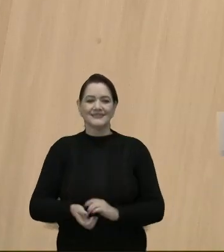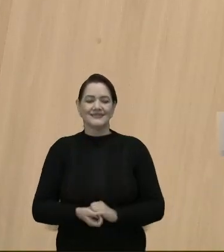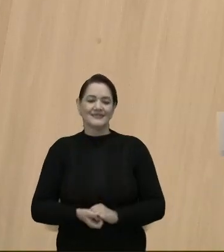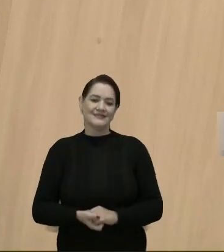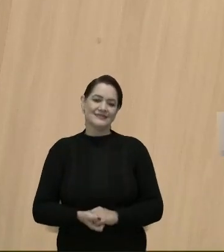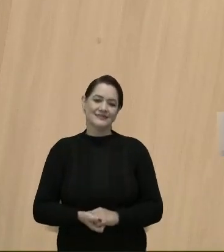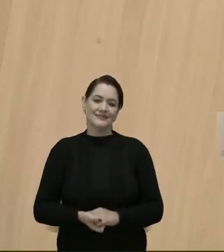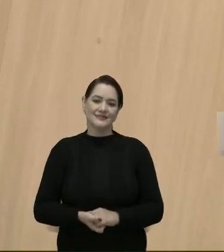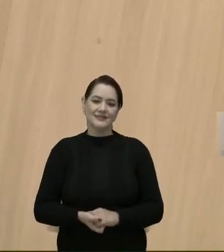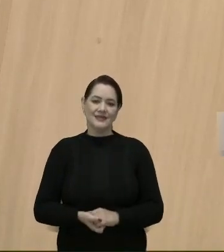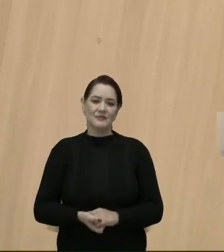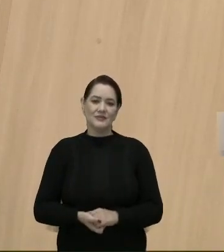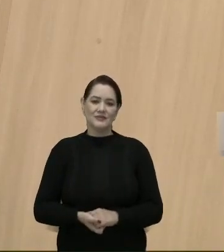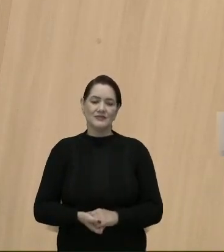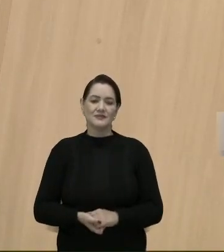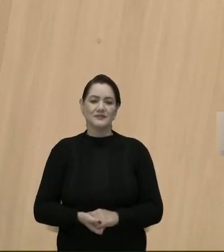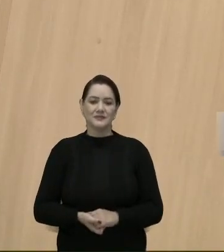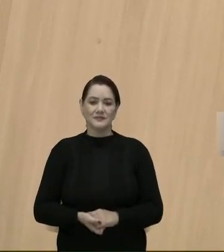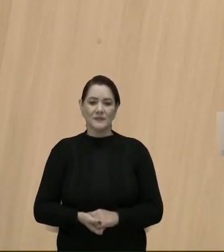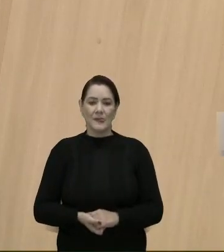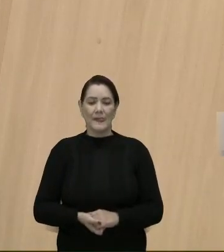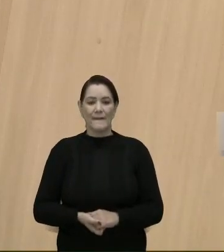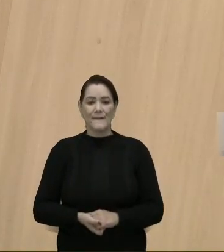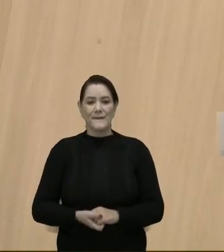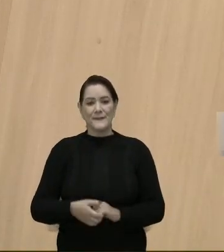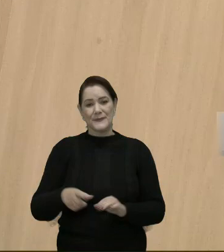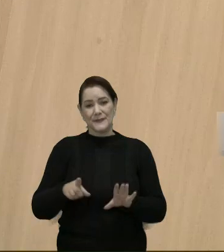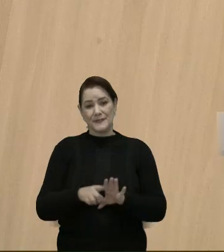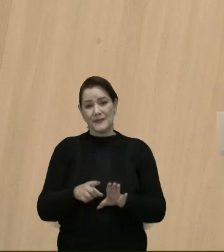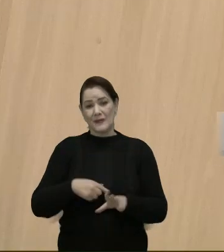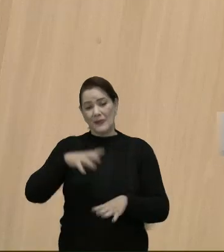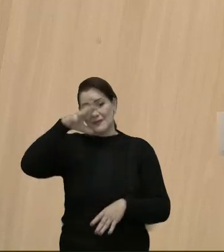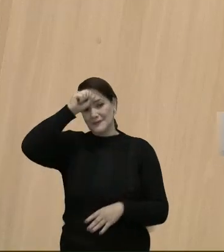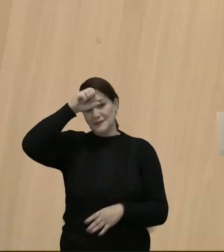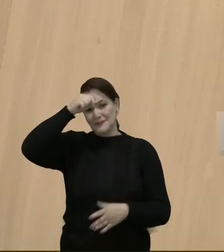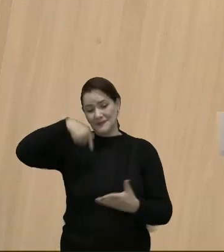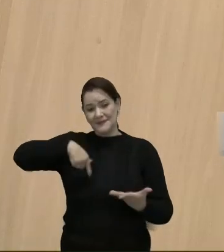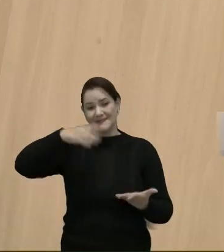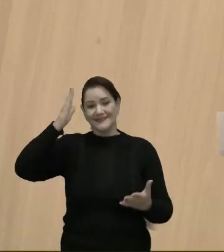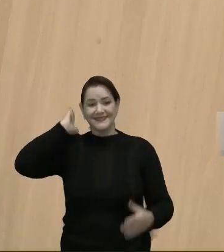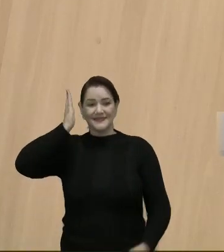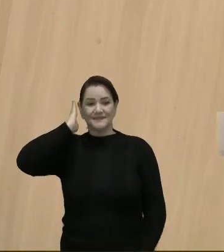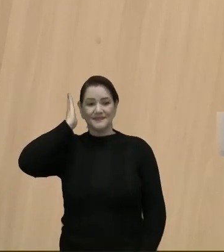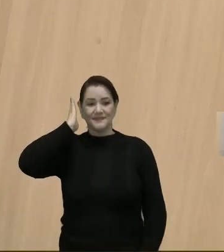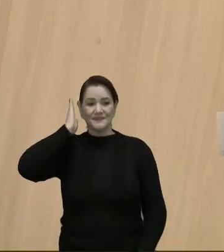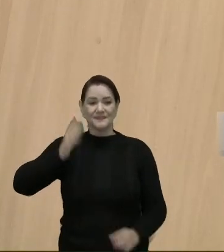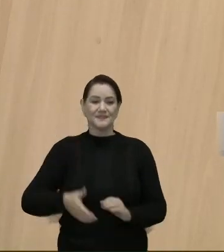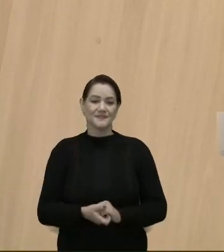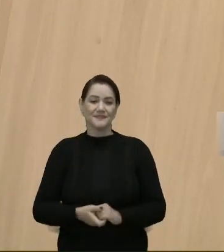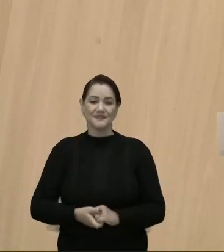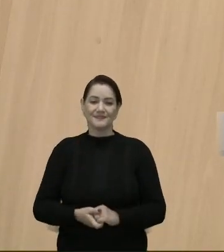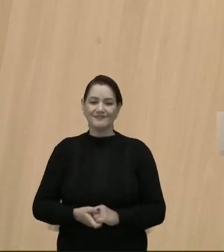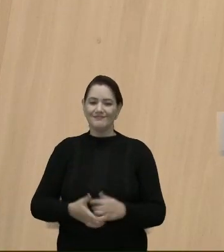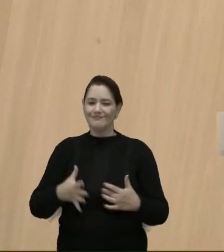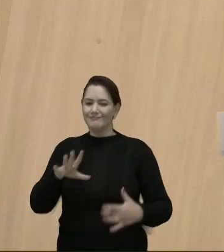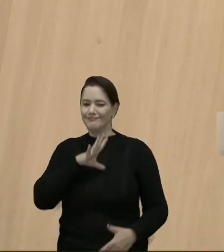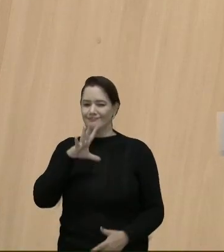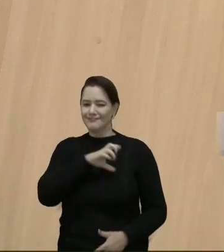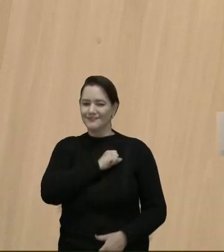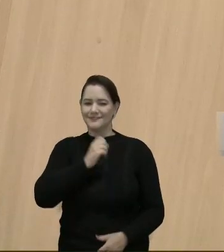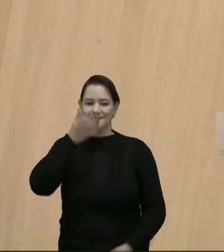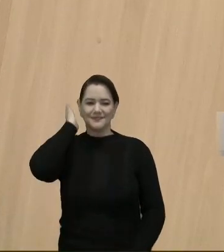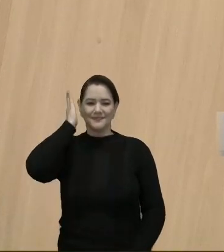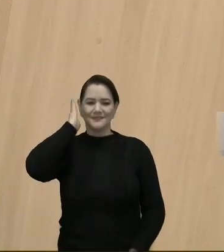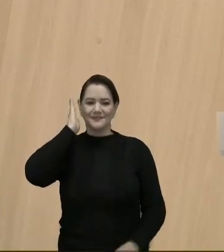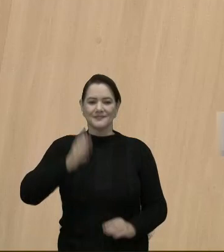E, sem dúvida nenhuma, eu sou cria daqui de Taubaté. Sou apaixonada por Taubaté